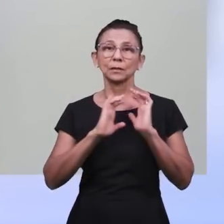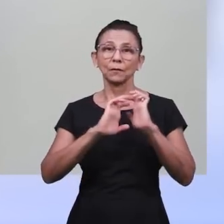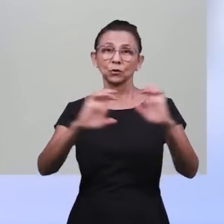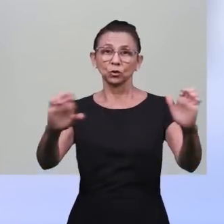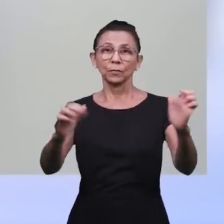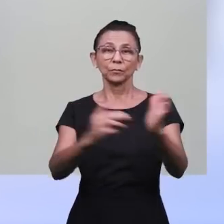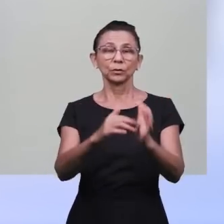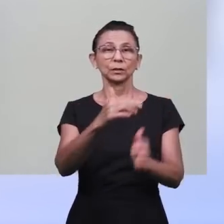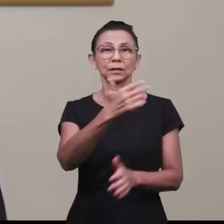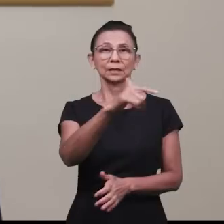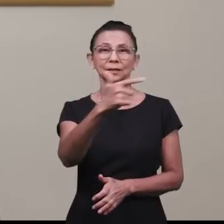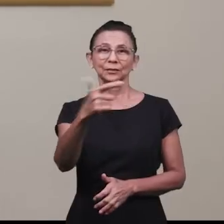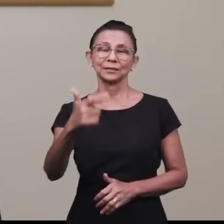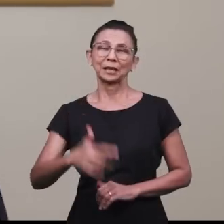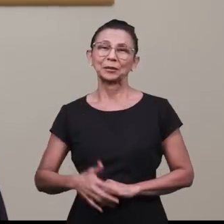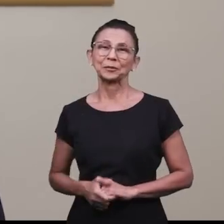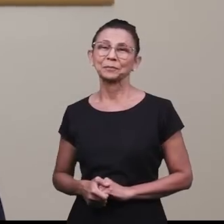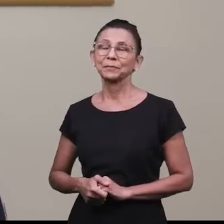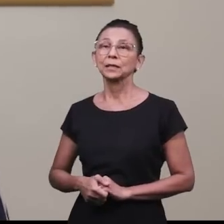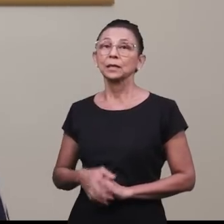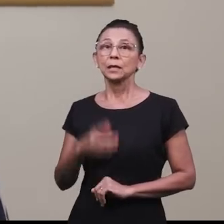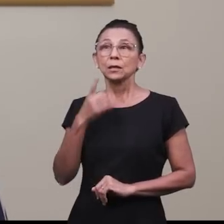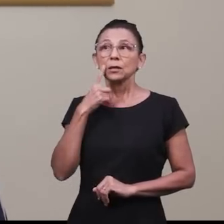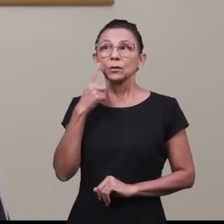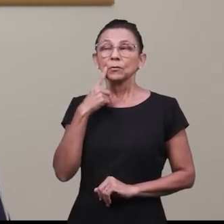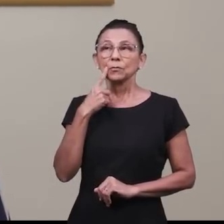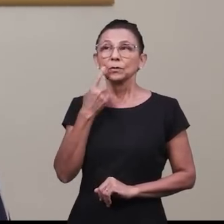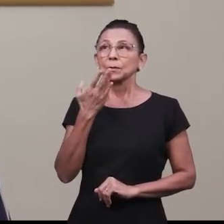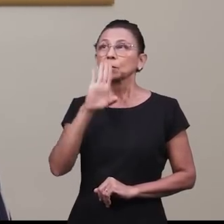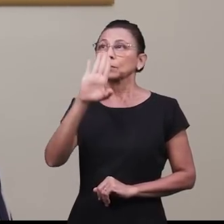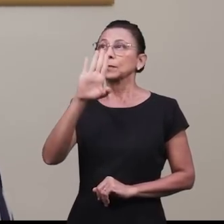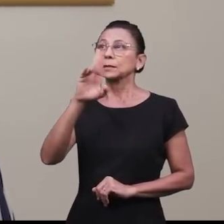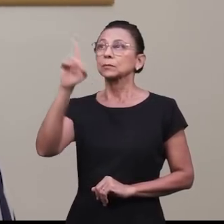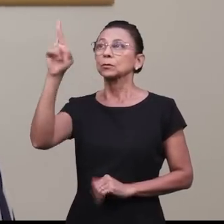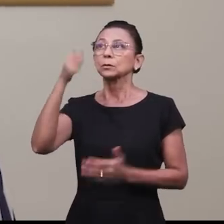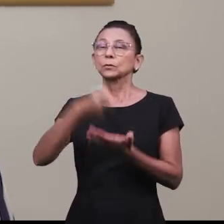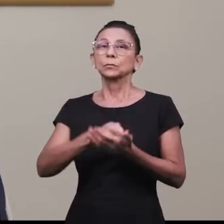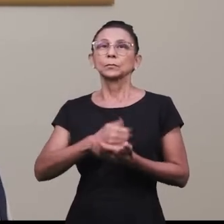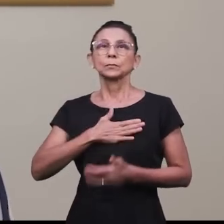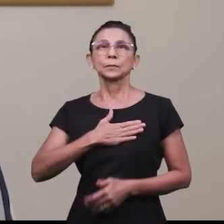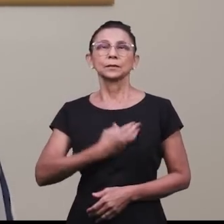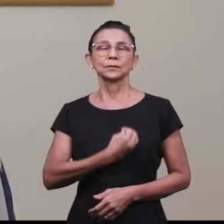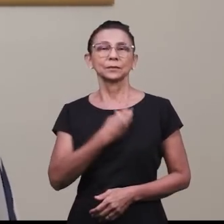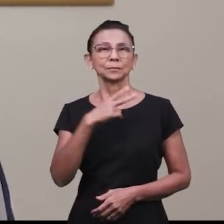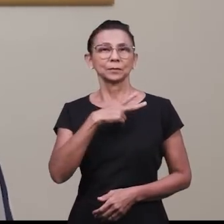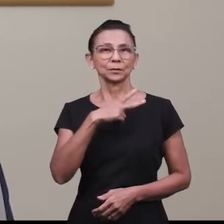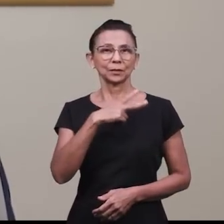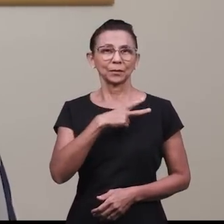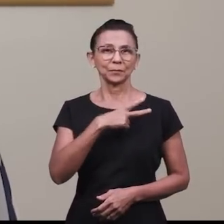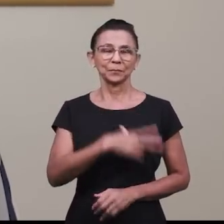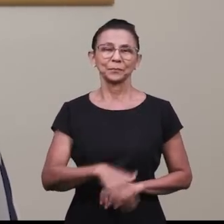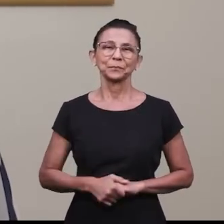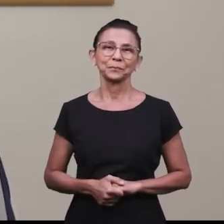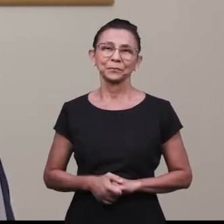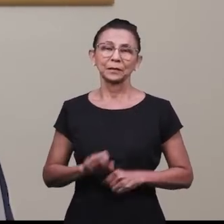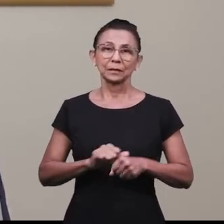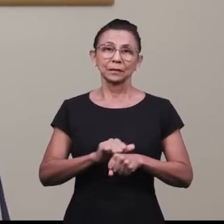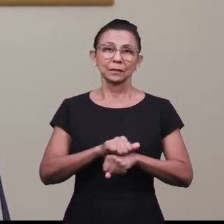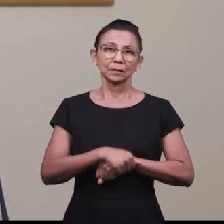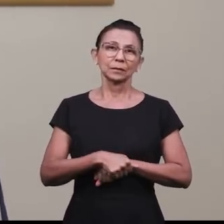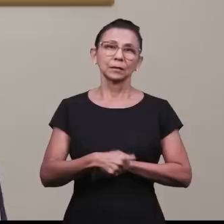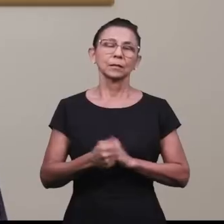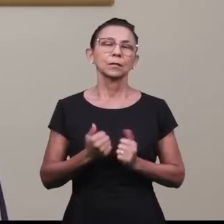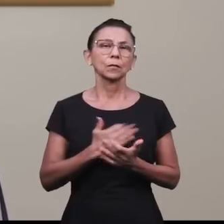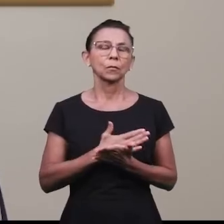Jesus. A paz do Senhor Jesus. Este mini-seminário teve início com a transmissão em direto da Escola Bíblica Dominical, ministrada pelos pastores